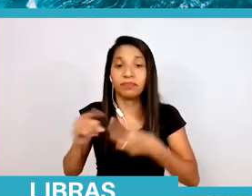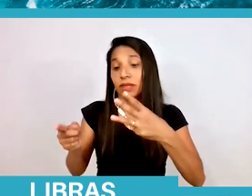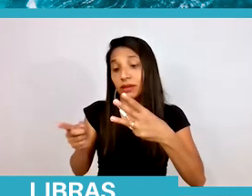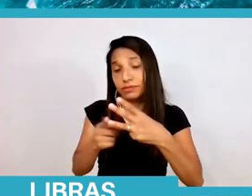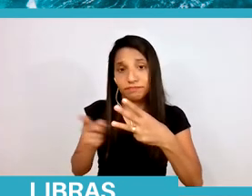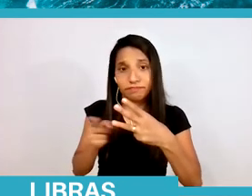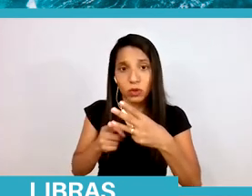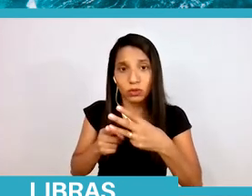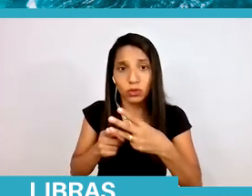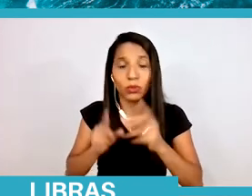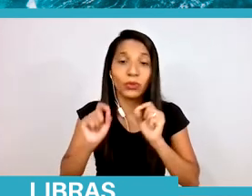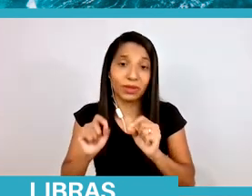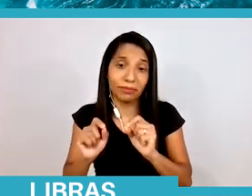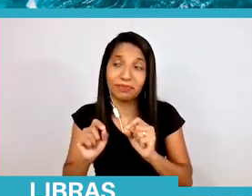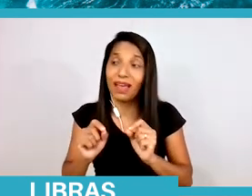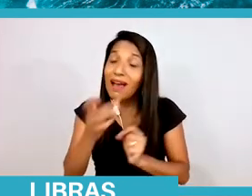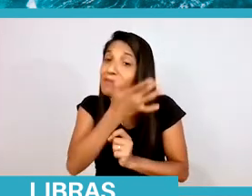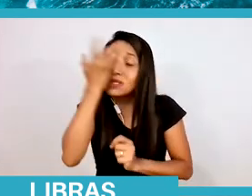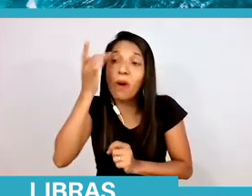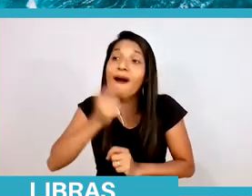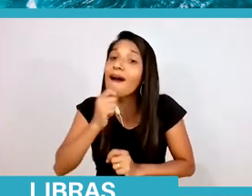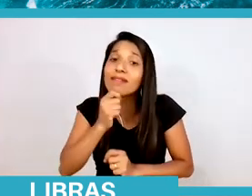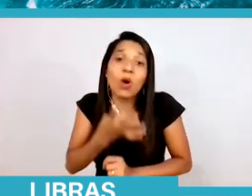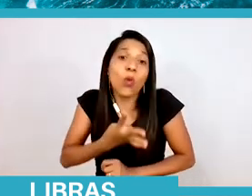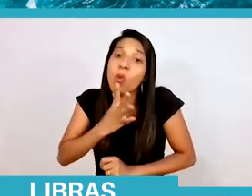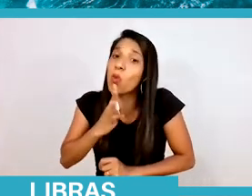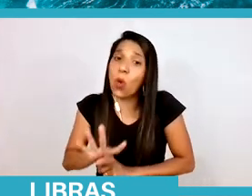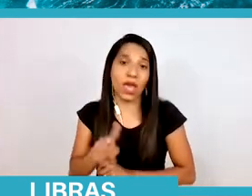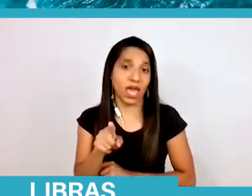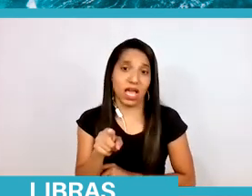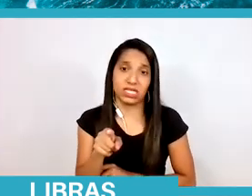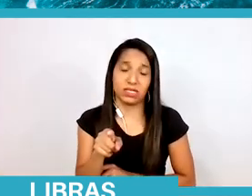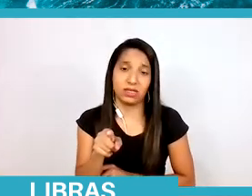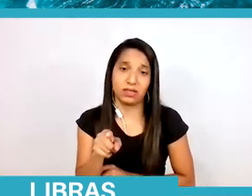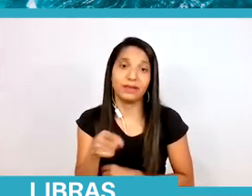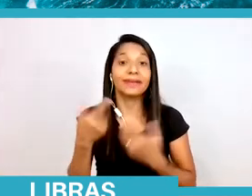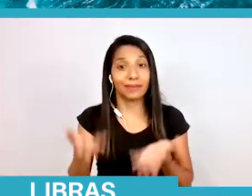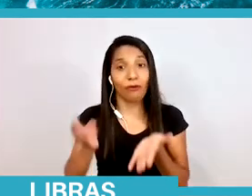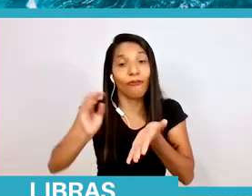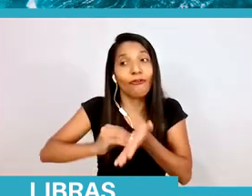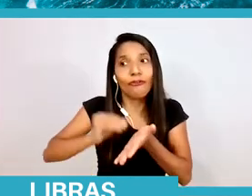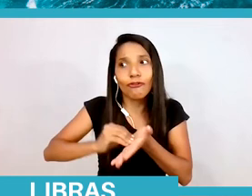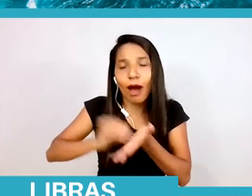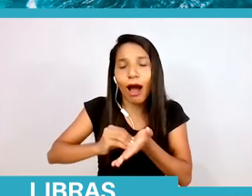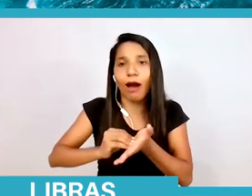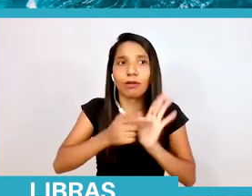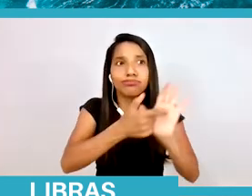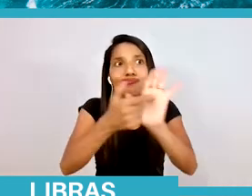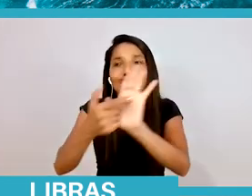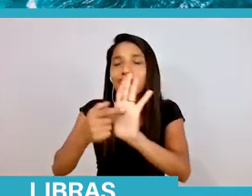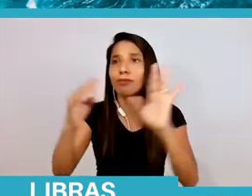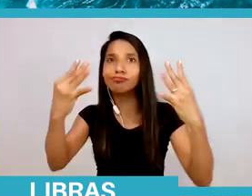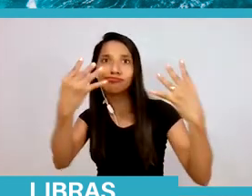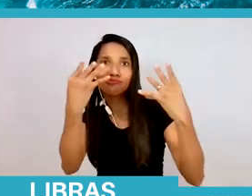tem renome no mercado, isso facilita muito a visibilidade